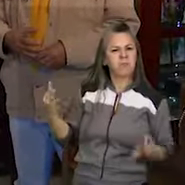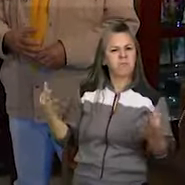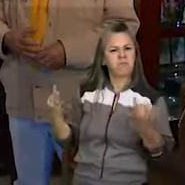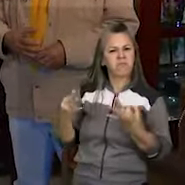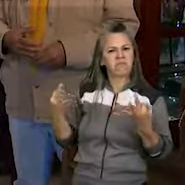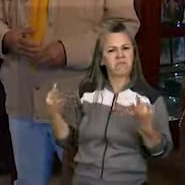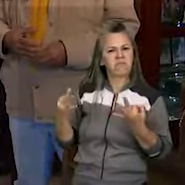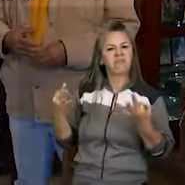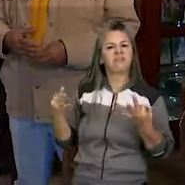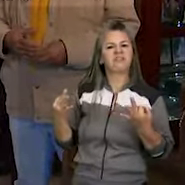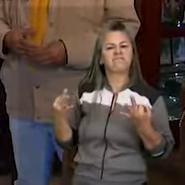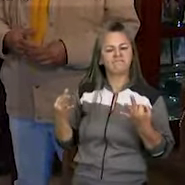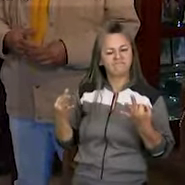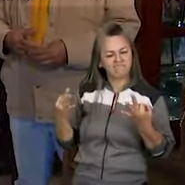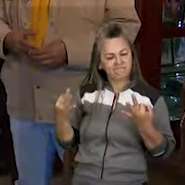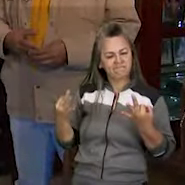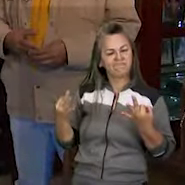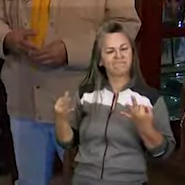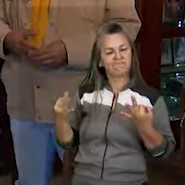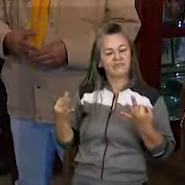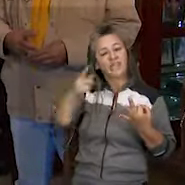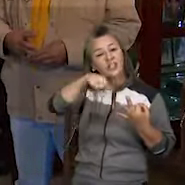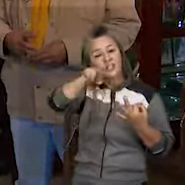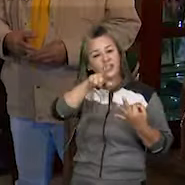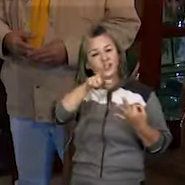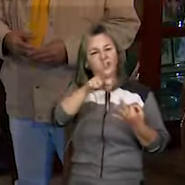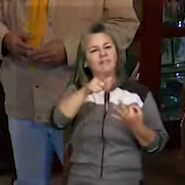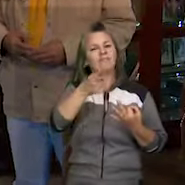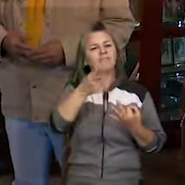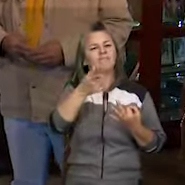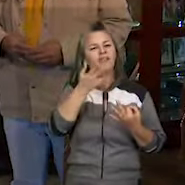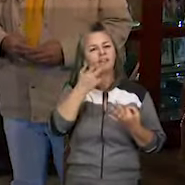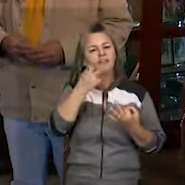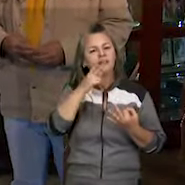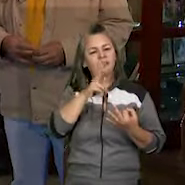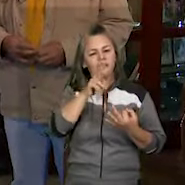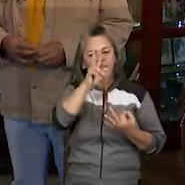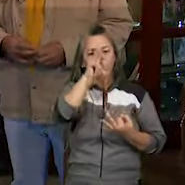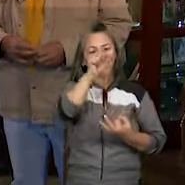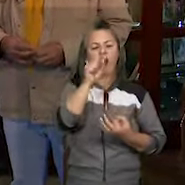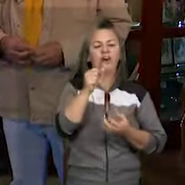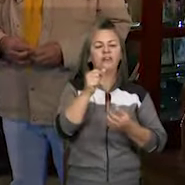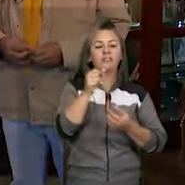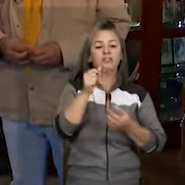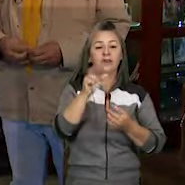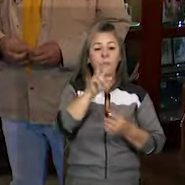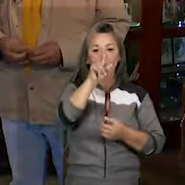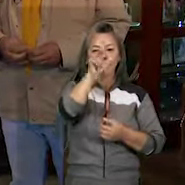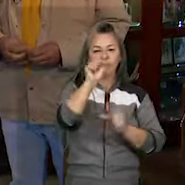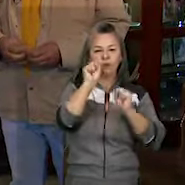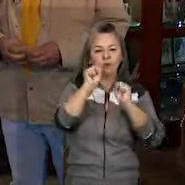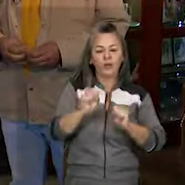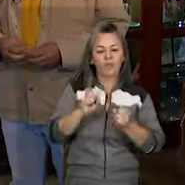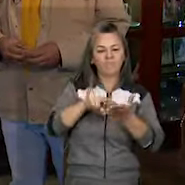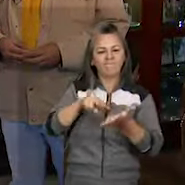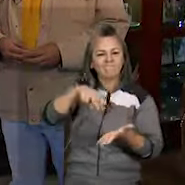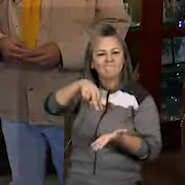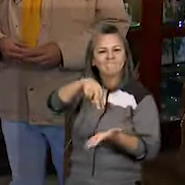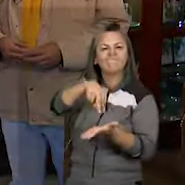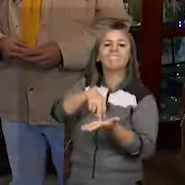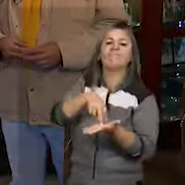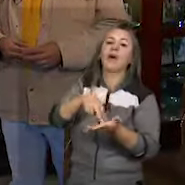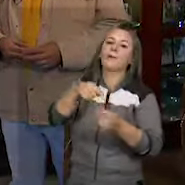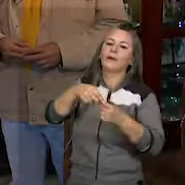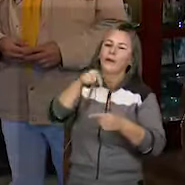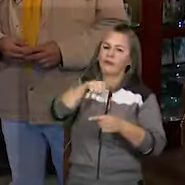e falar justamente, né, dessa questão da resistência a todo esse racismo que é resultado do processo, né, da escravização.